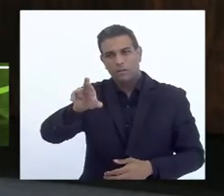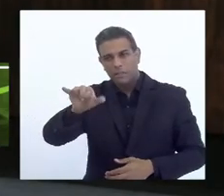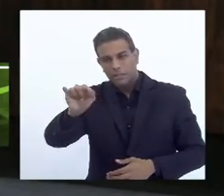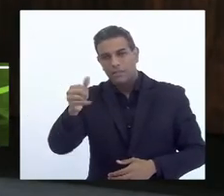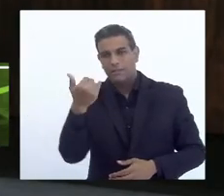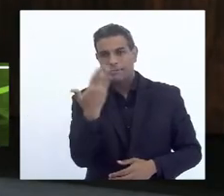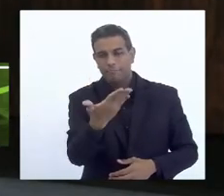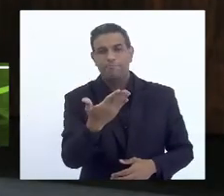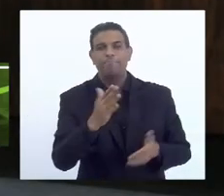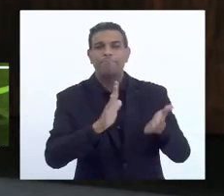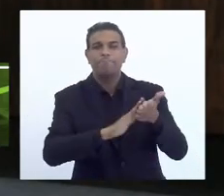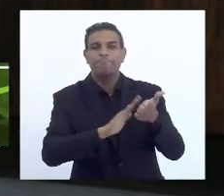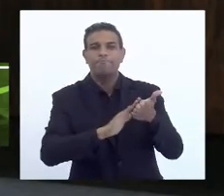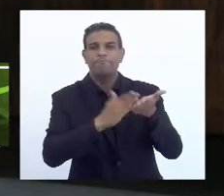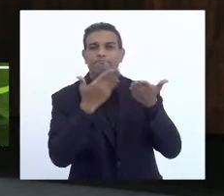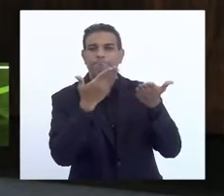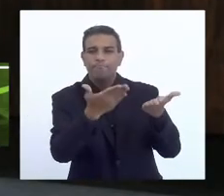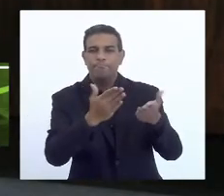Valquíria. Tá aqui.